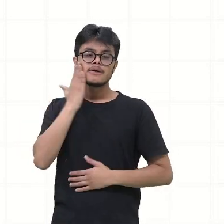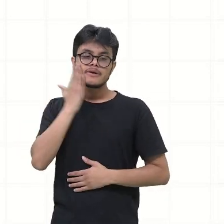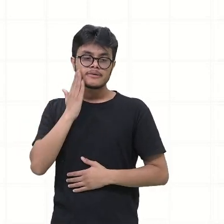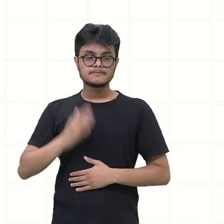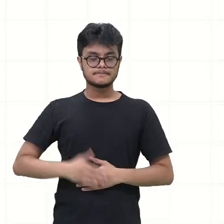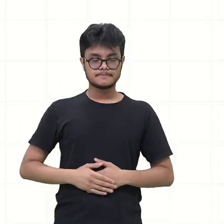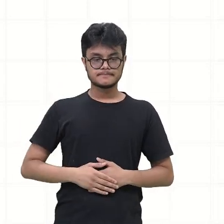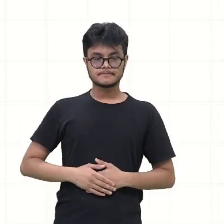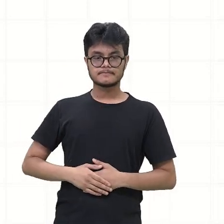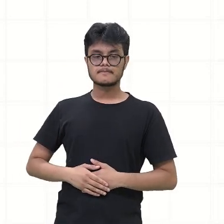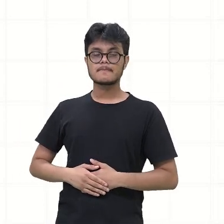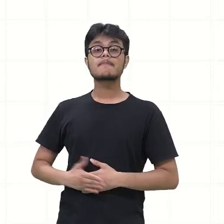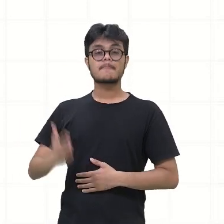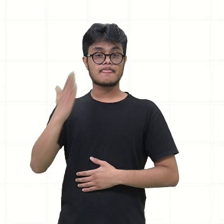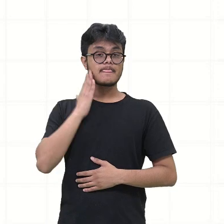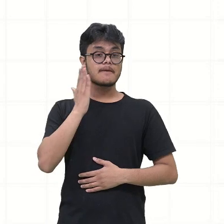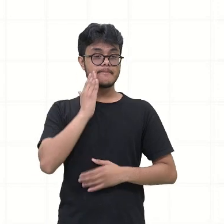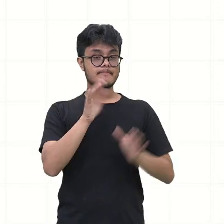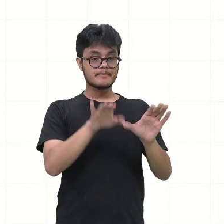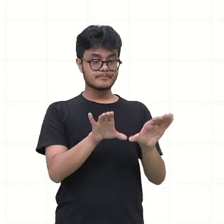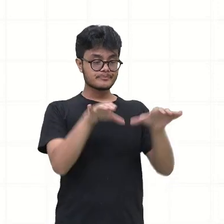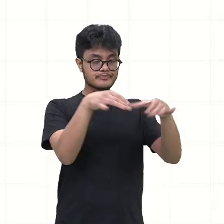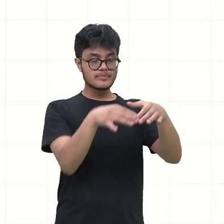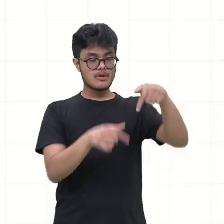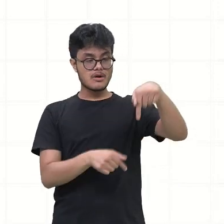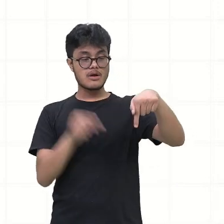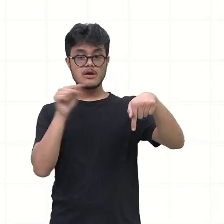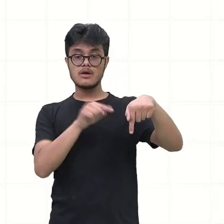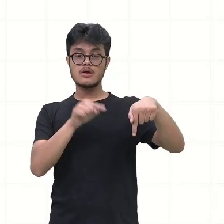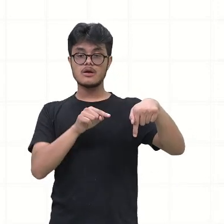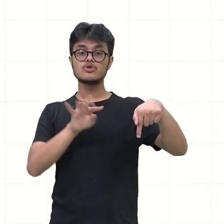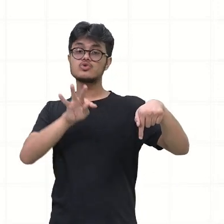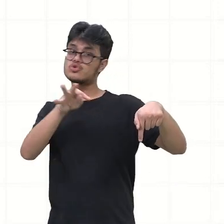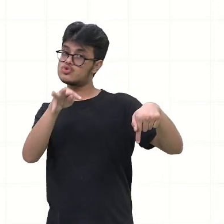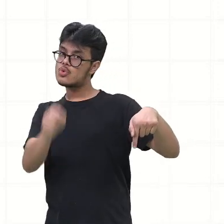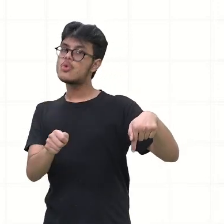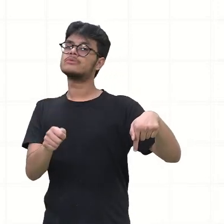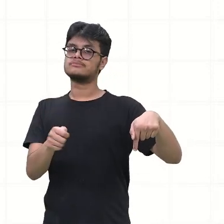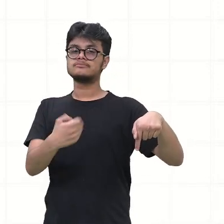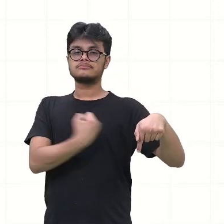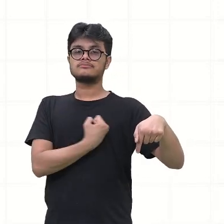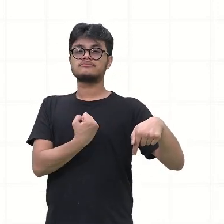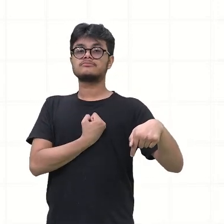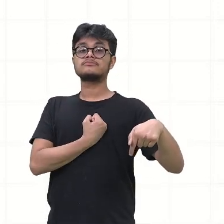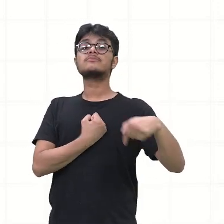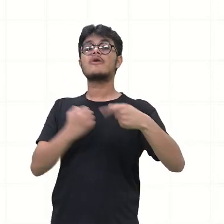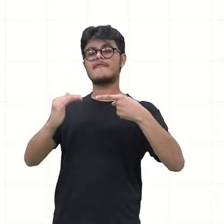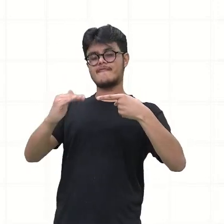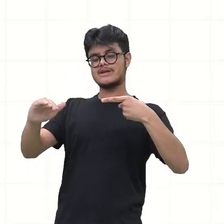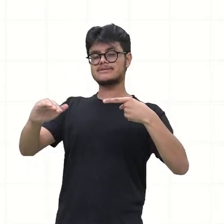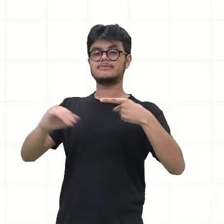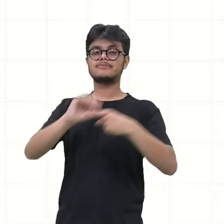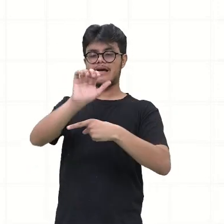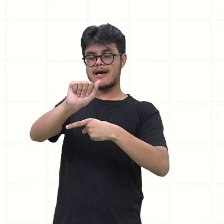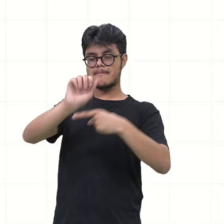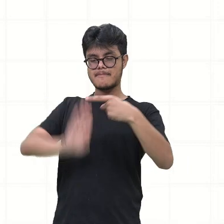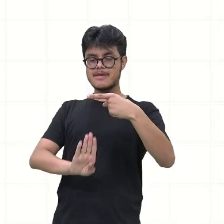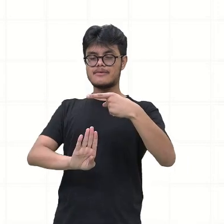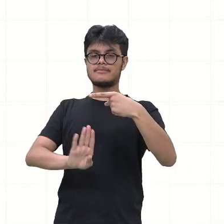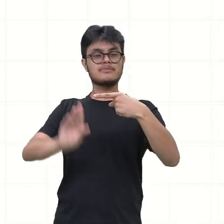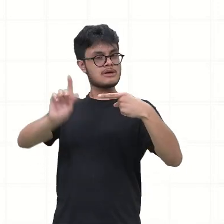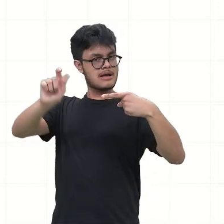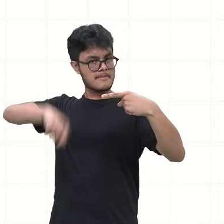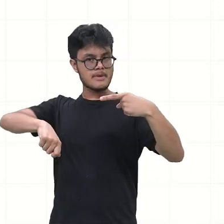o conceito de número racional. Número racional é todo número que eu consigo escrever na forma de fração. Então, eu